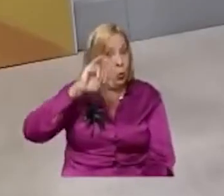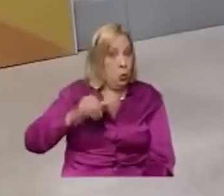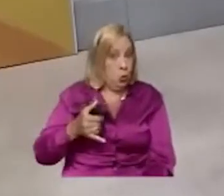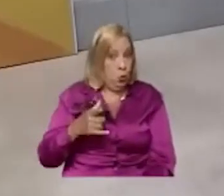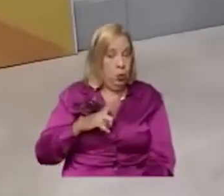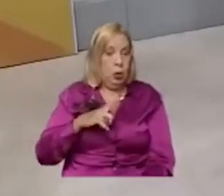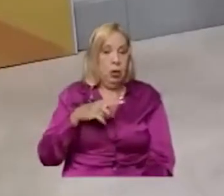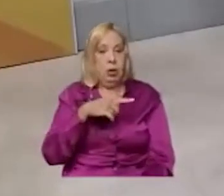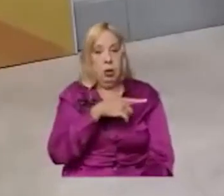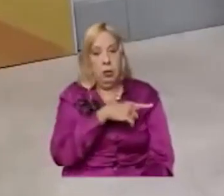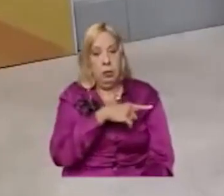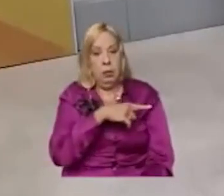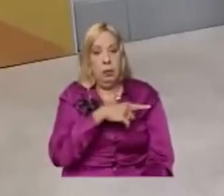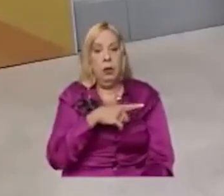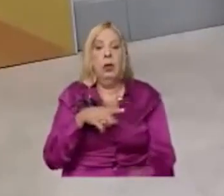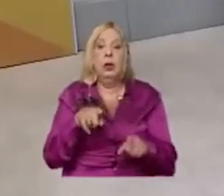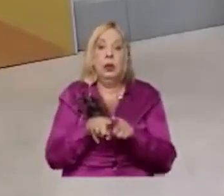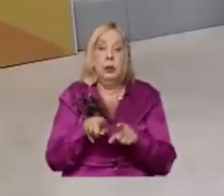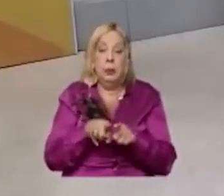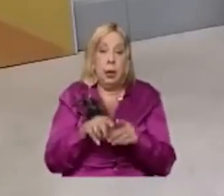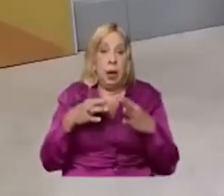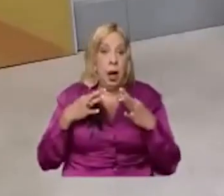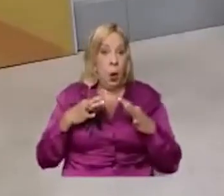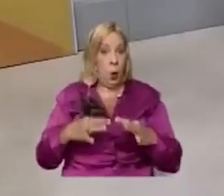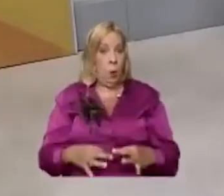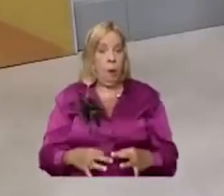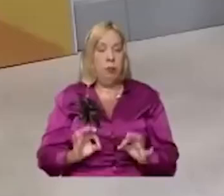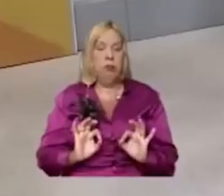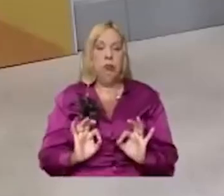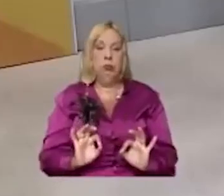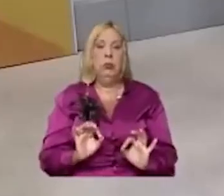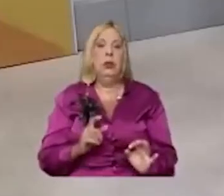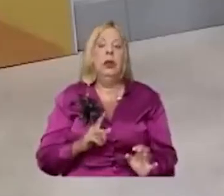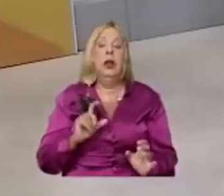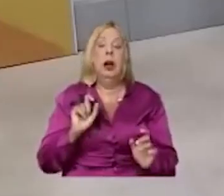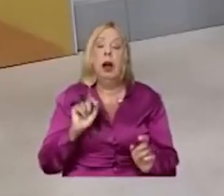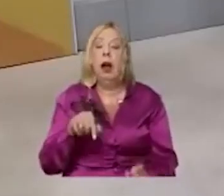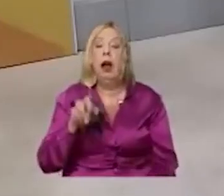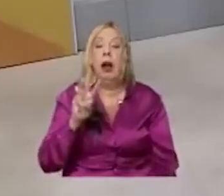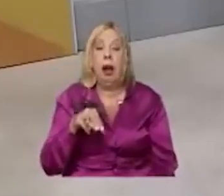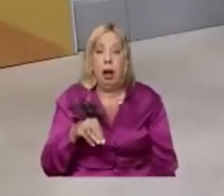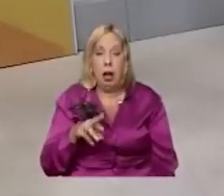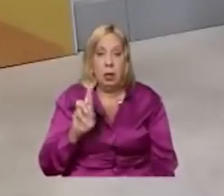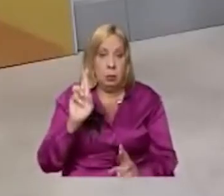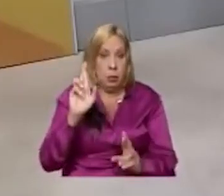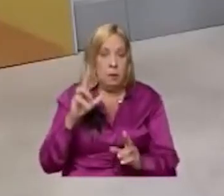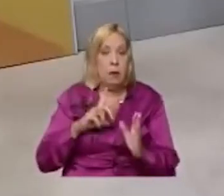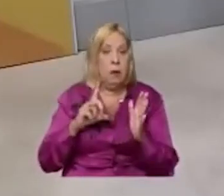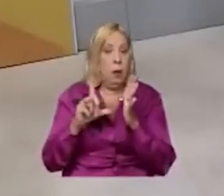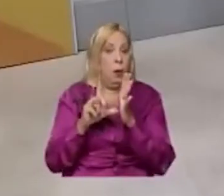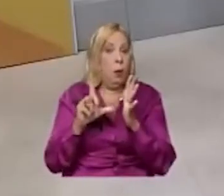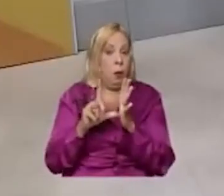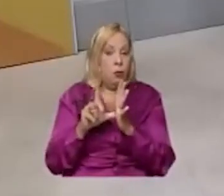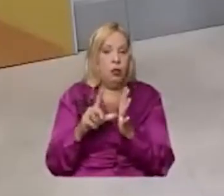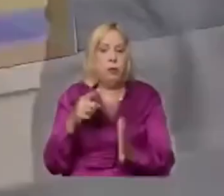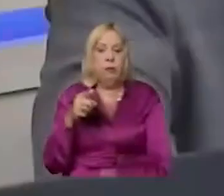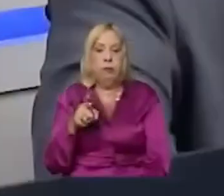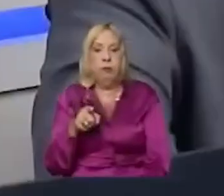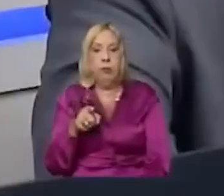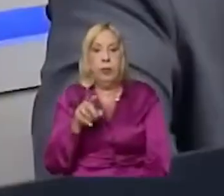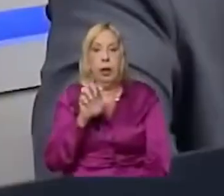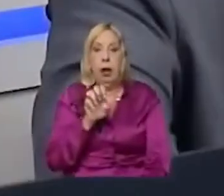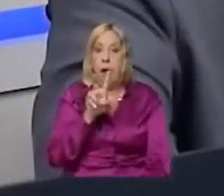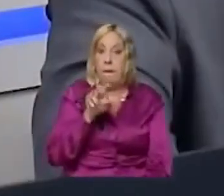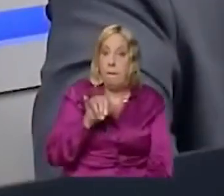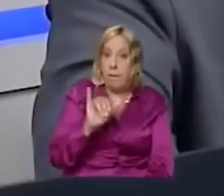dominical, assinada pela turma da Eve Trajes Finos, que assina também a elegância da equipe de TI, do Elber e do Fernando.